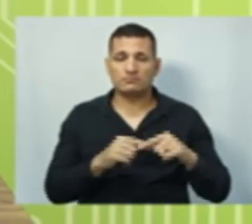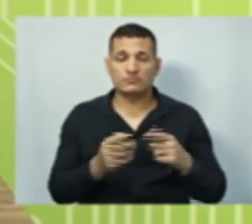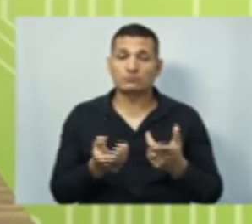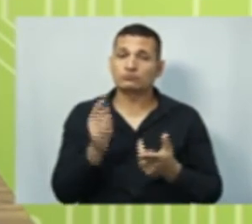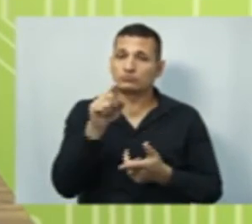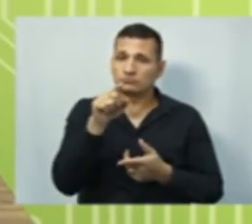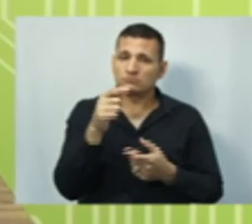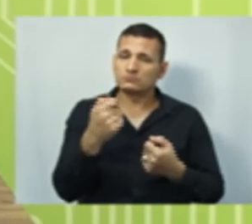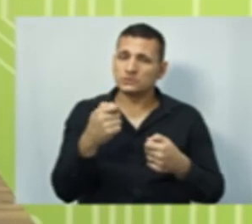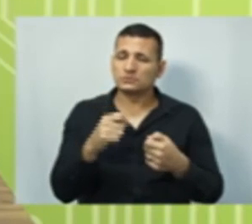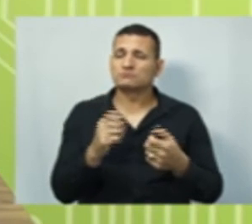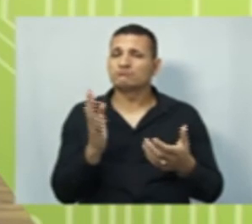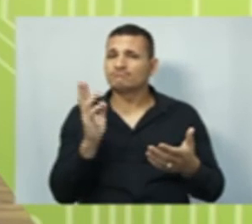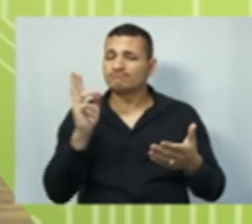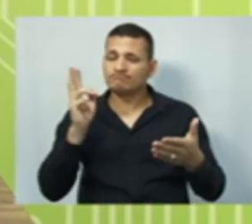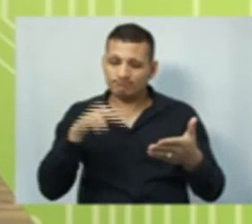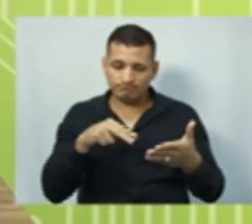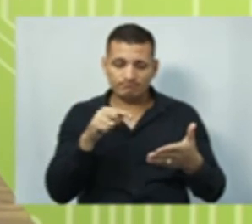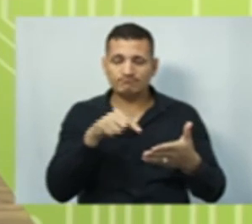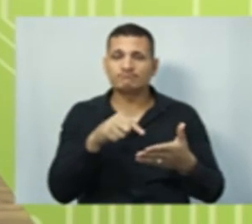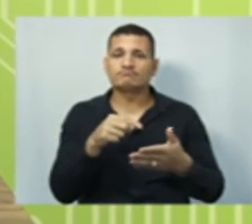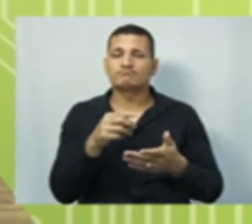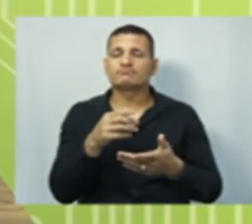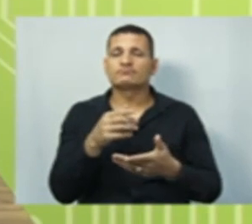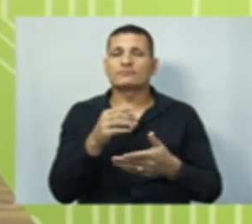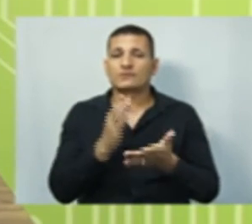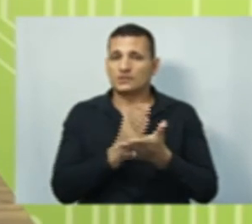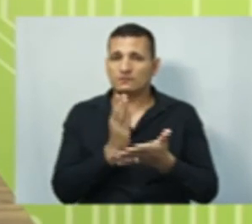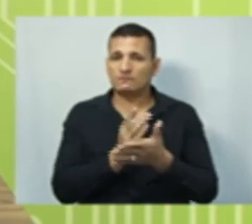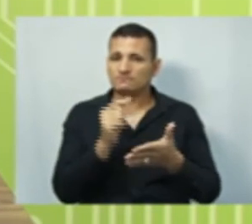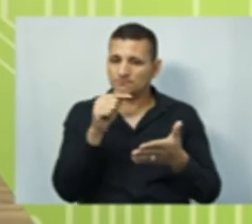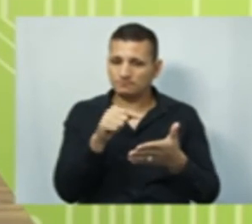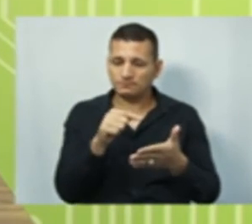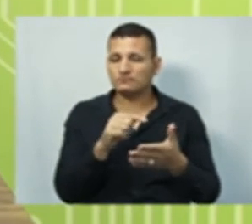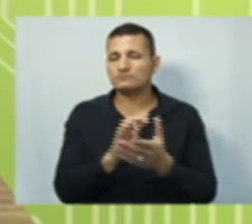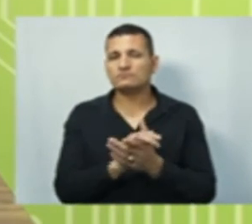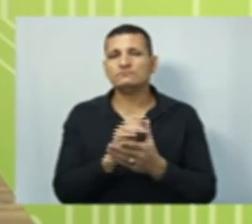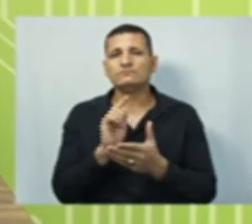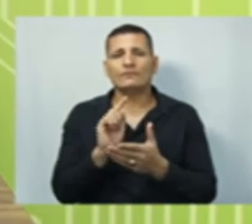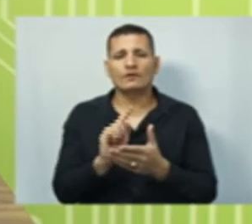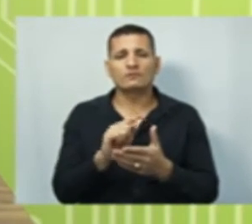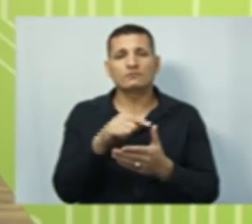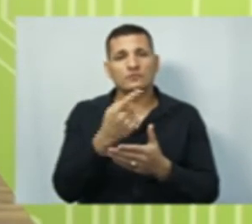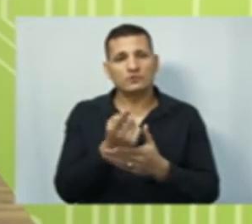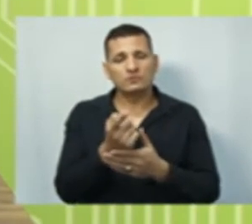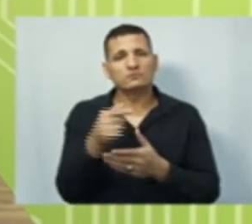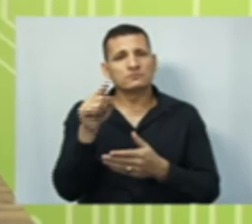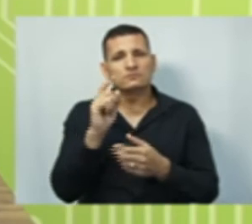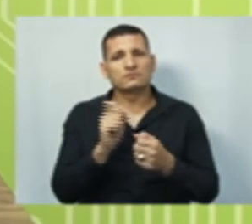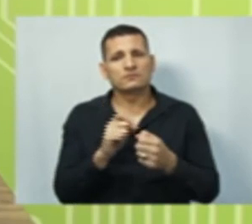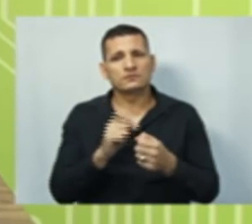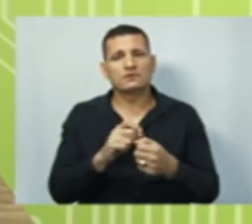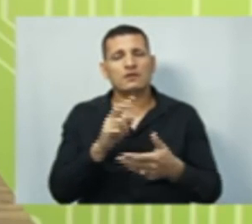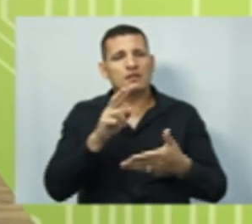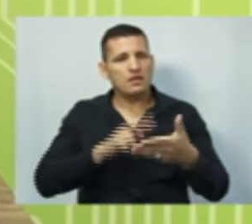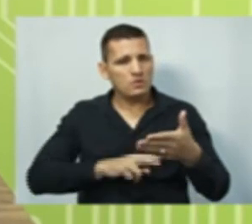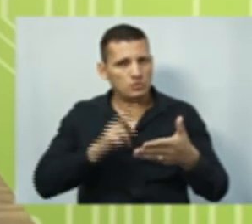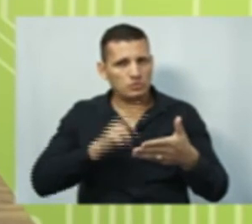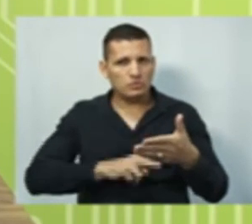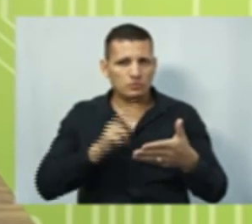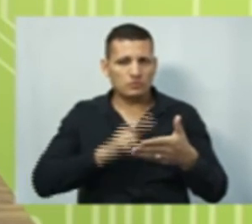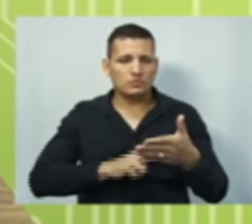com isso, tente acessar esse capítulo de livro. De parte desse capítulo de livro, a gente sugere que vocês façam uma leitura bastante